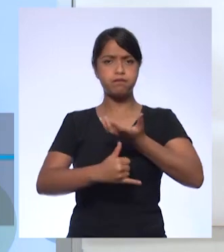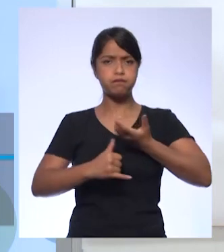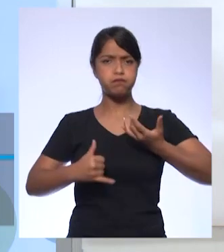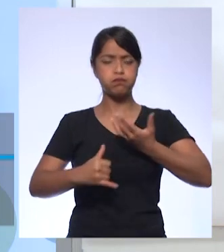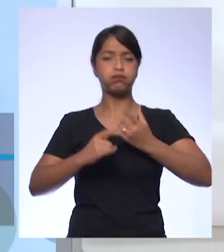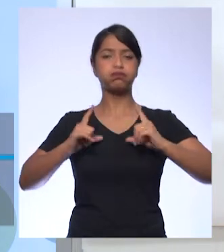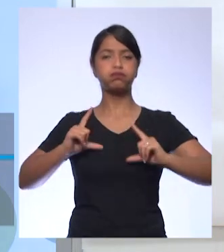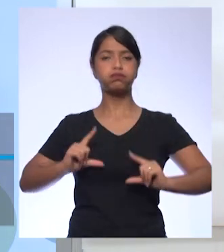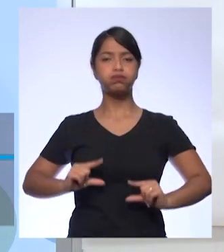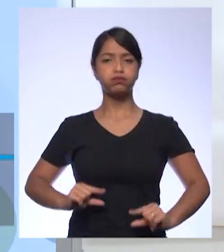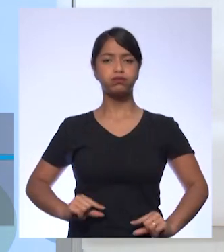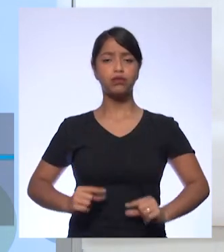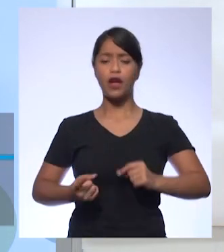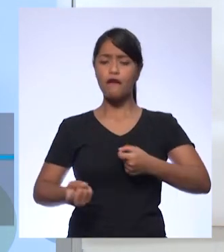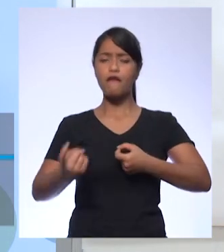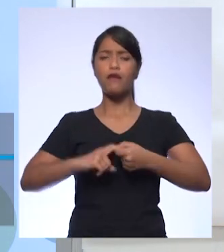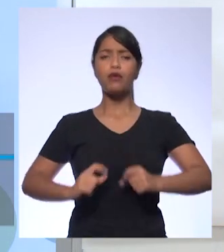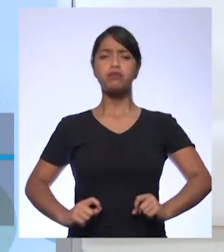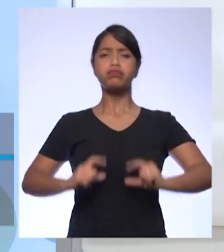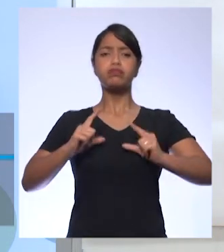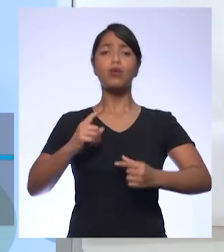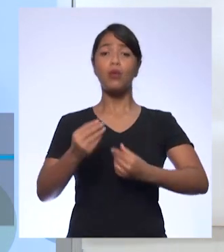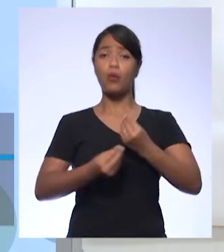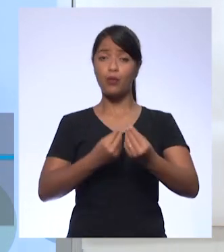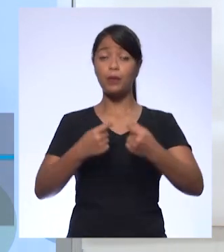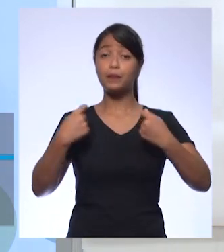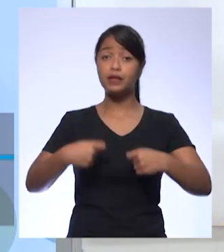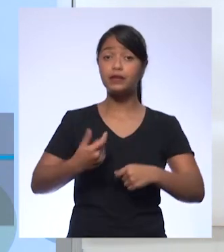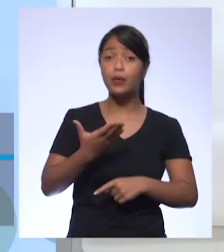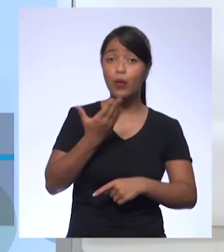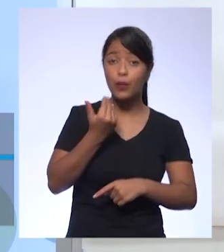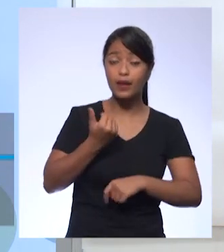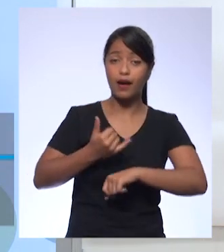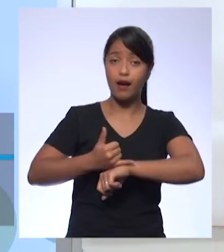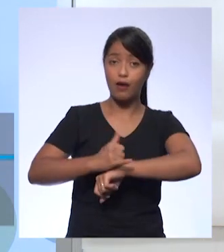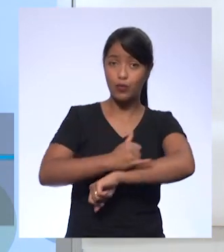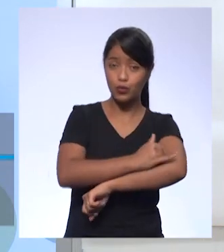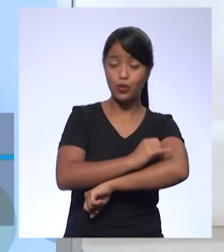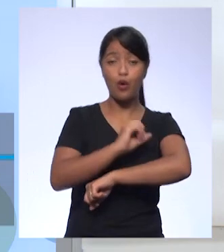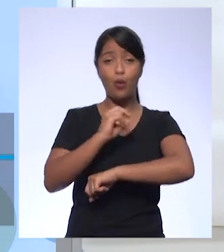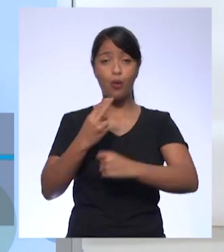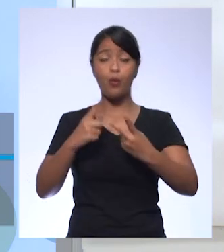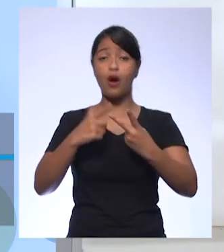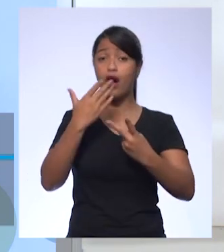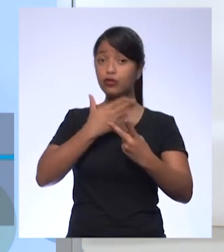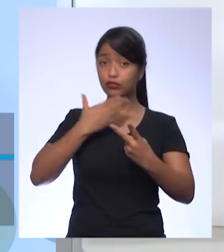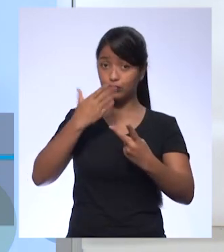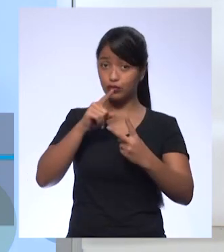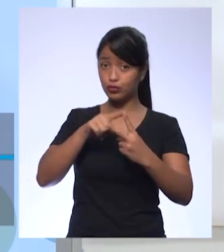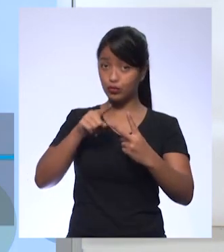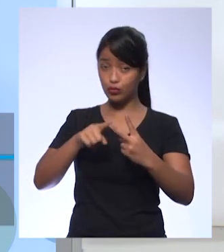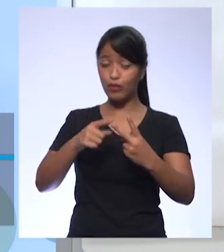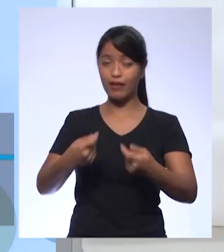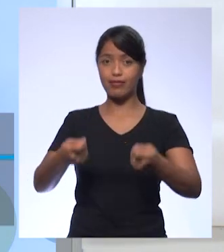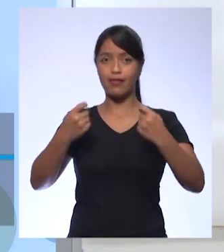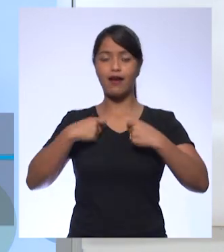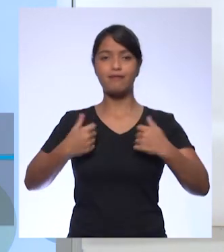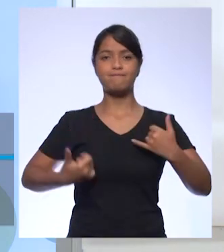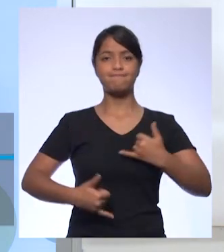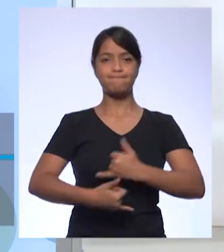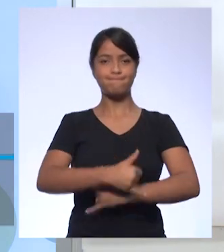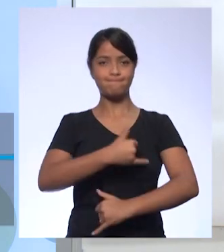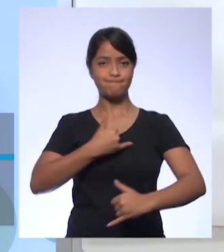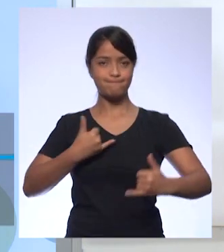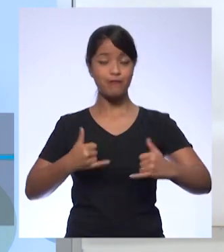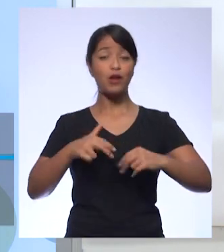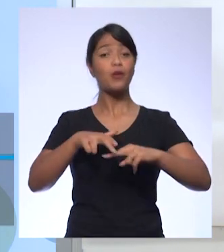gordura. Tá? Tanto o açúcar quanto a gordura podem produzir energia para o nosso corpo. Por isso que eles são medidos em caloria. Agora,